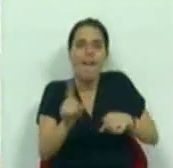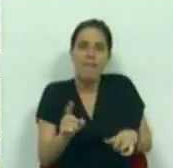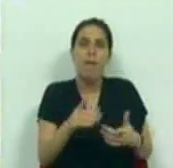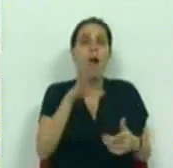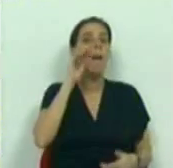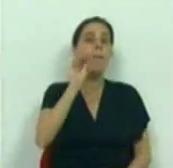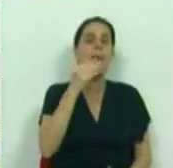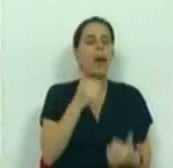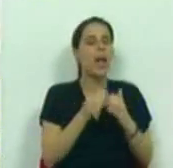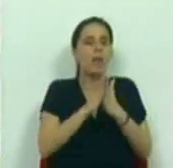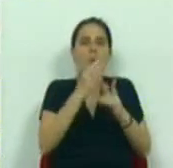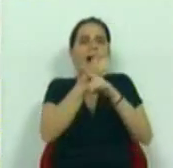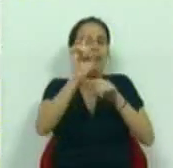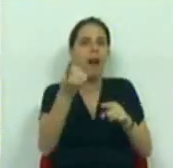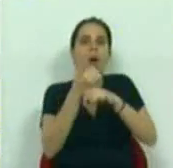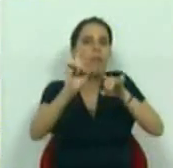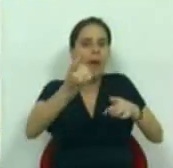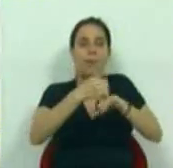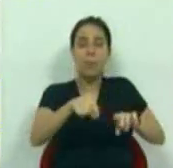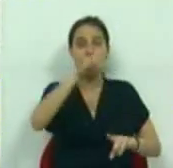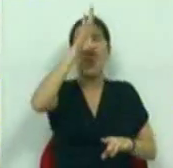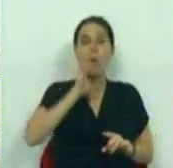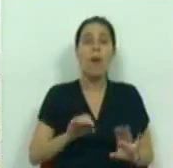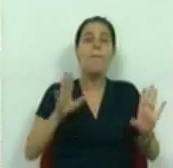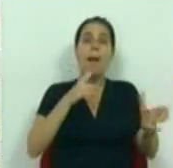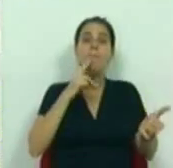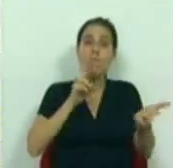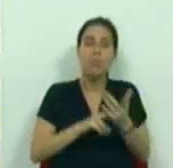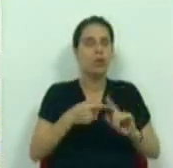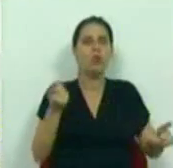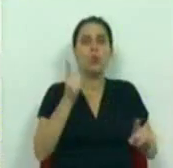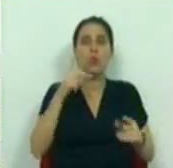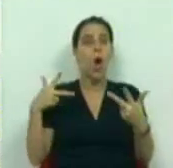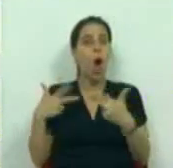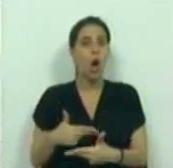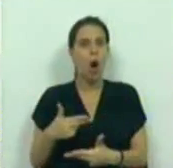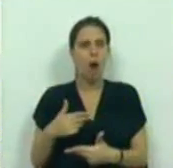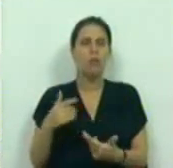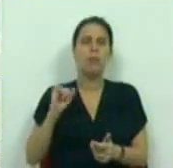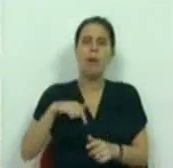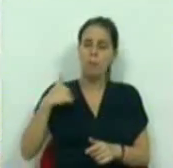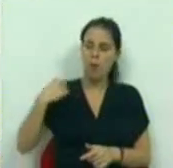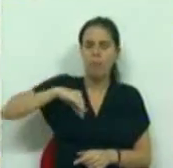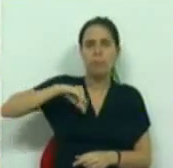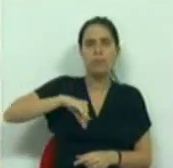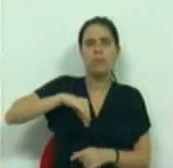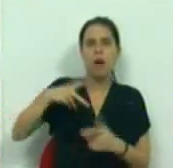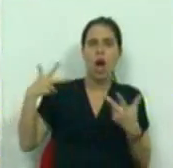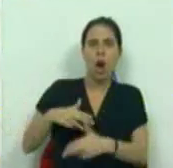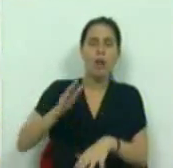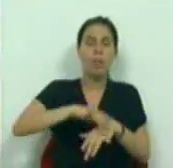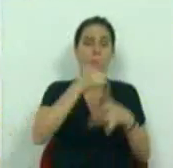assim pediu. É tudo extraordinário para este governo. O que não é extraordinário é os cortes que os portugueses têm no seu rendimento, resultado